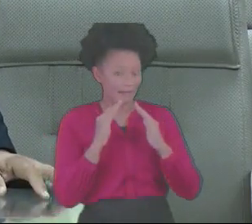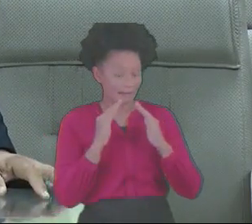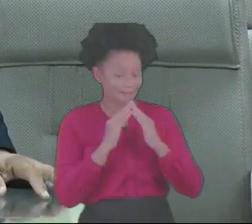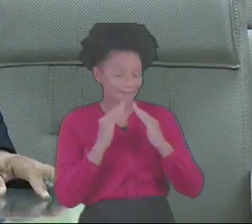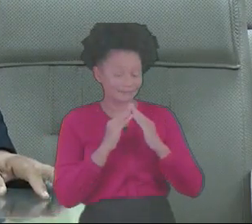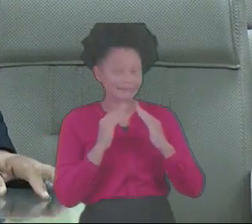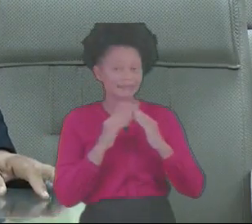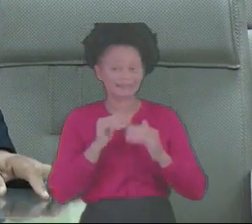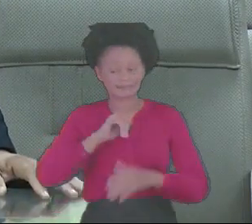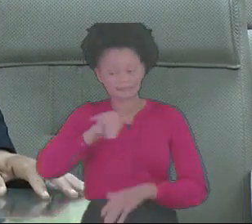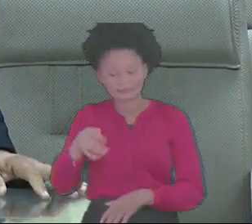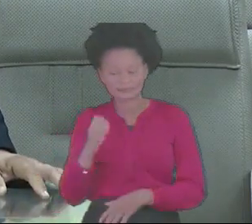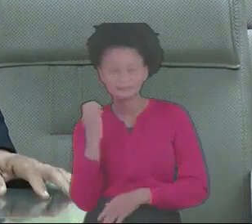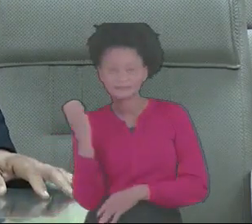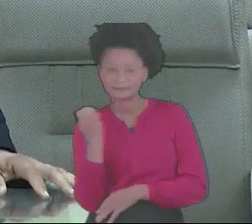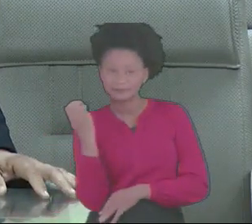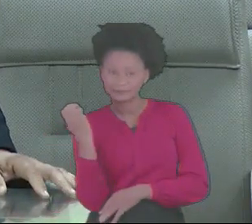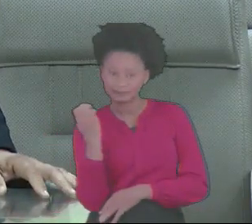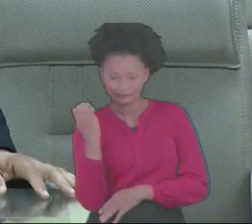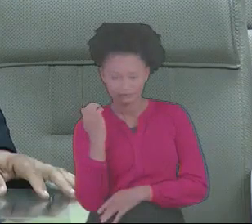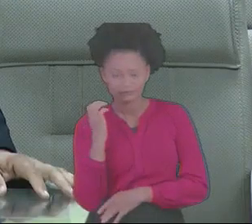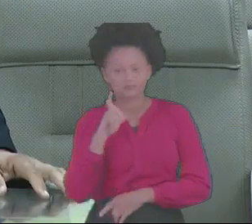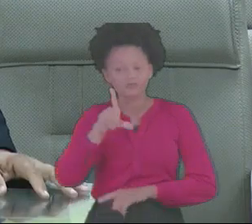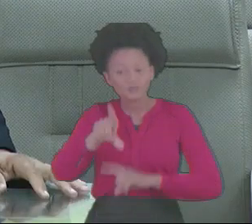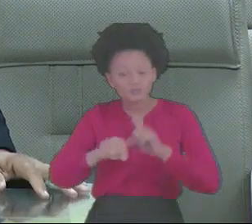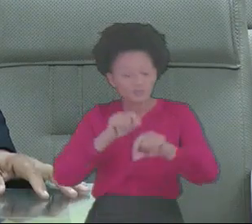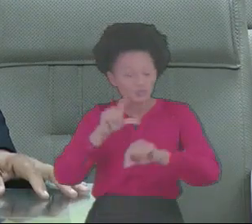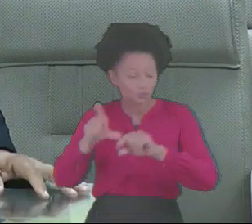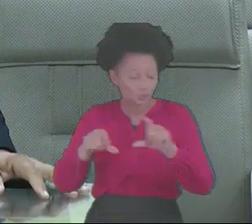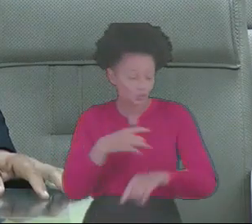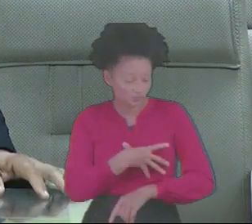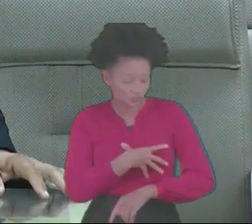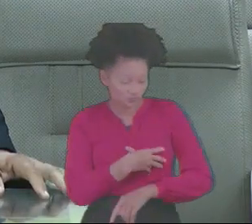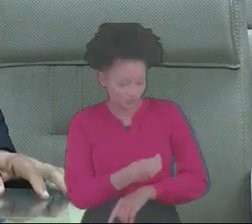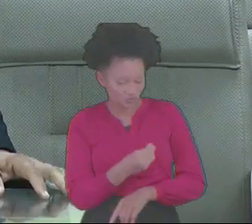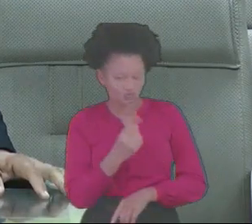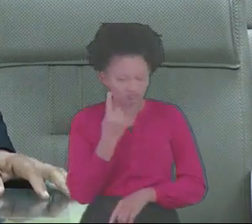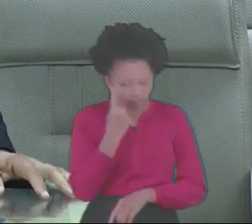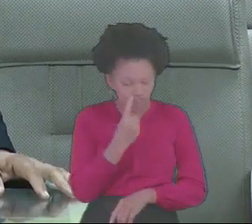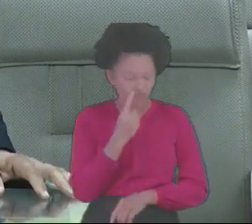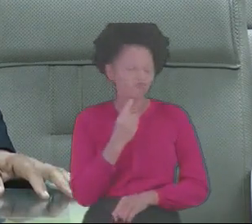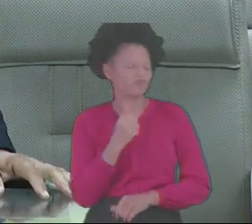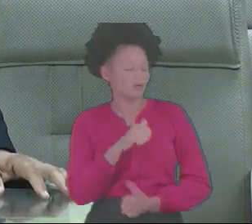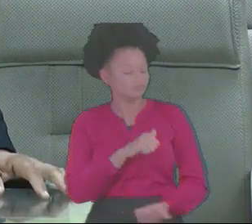entre seus filhos o sucessor de Saul a